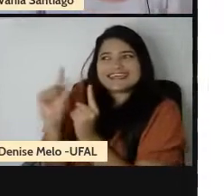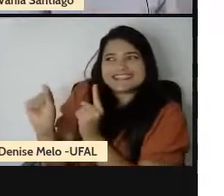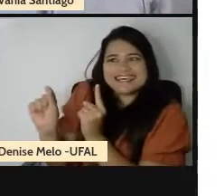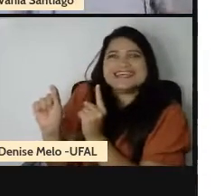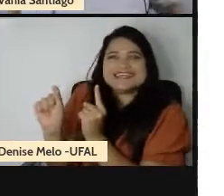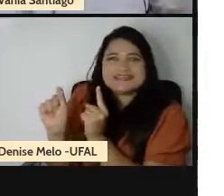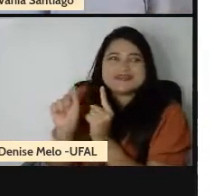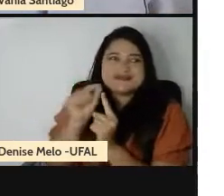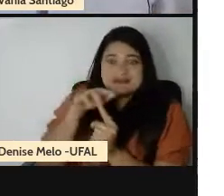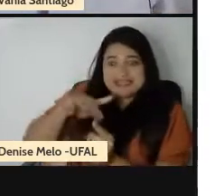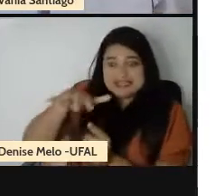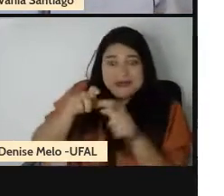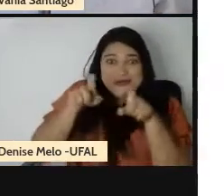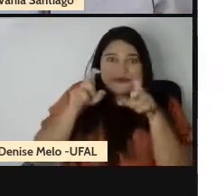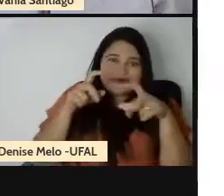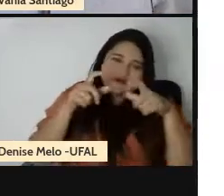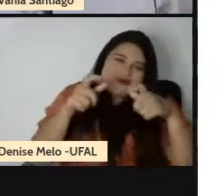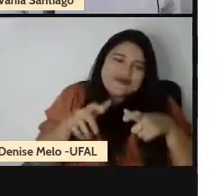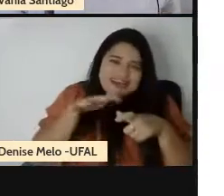daquele lugar,